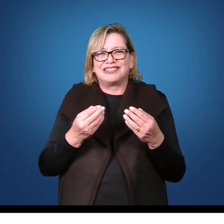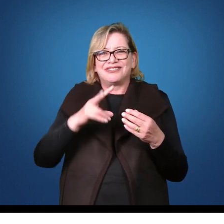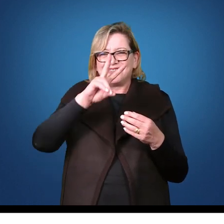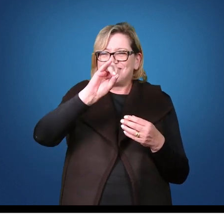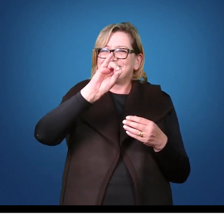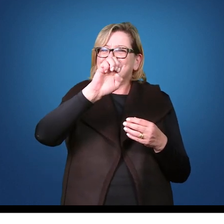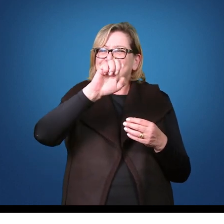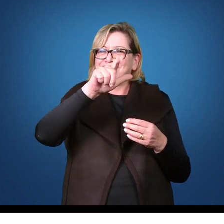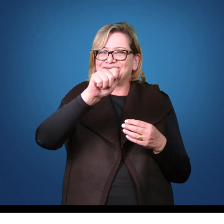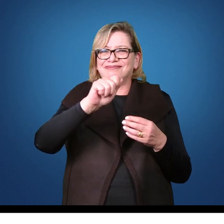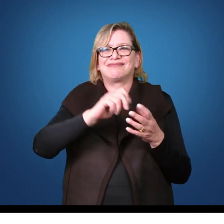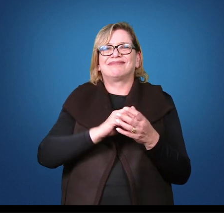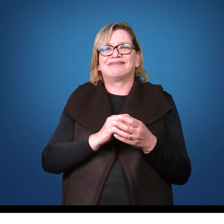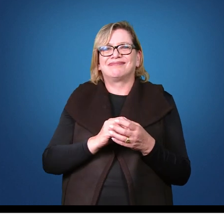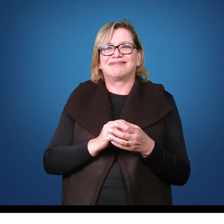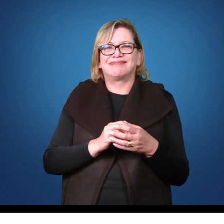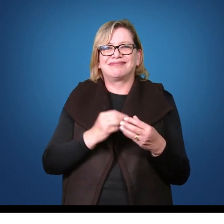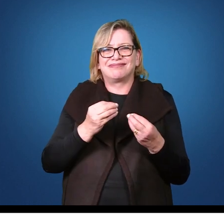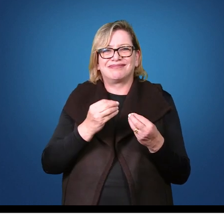Viela!